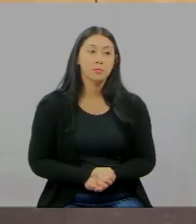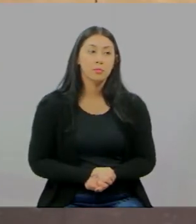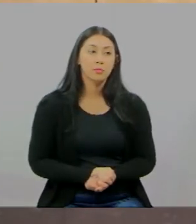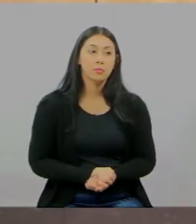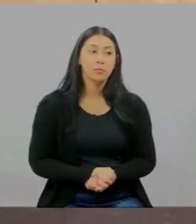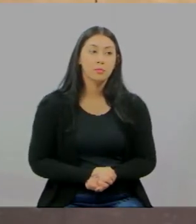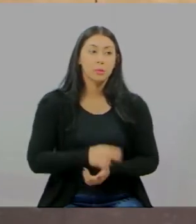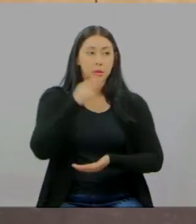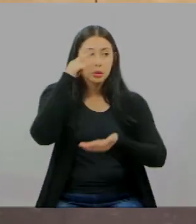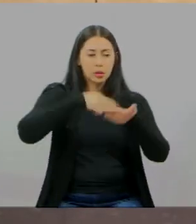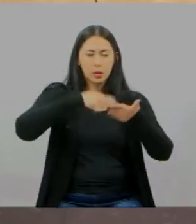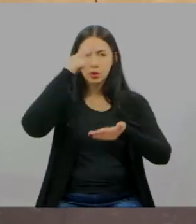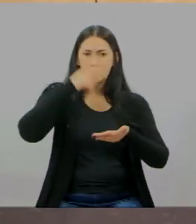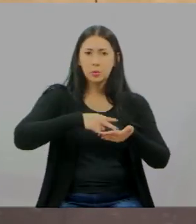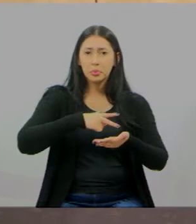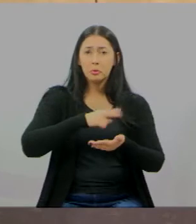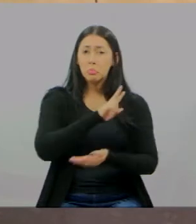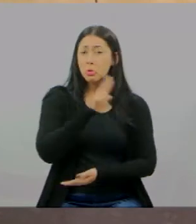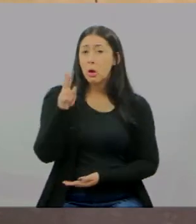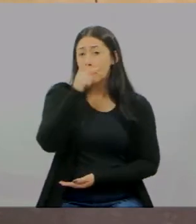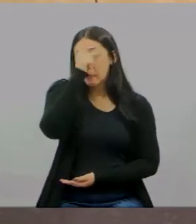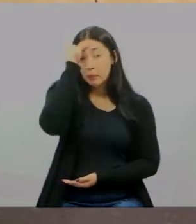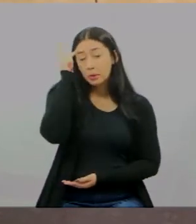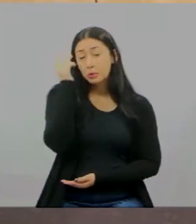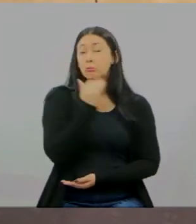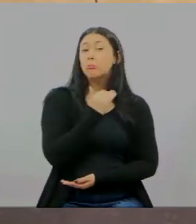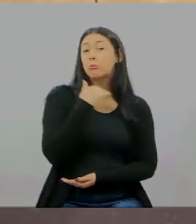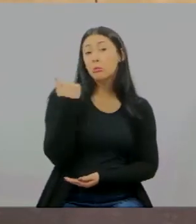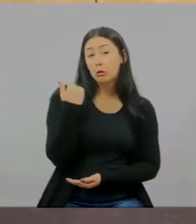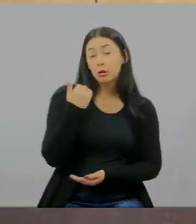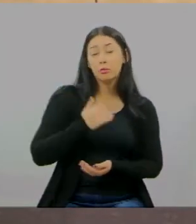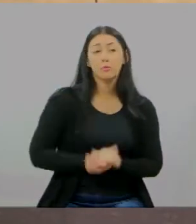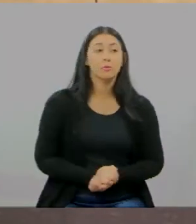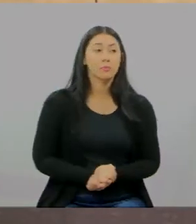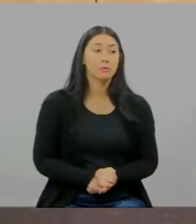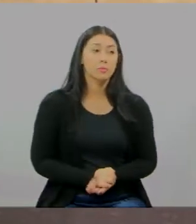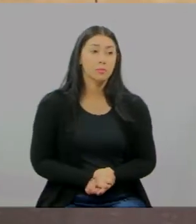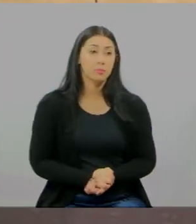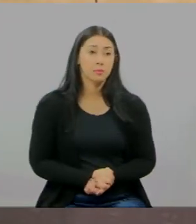a leitura dos votos de pesar apresentados pelos senhores vereadores.